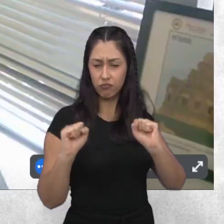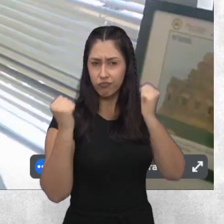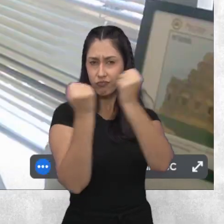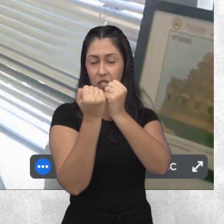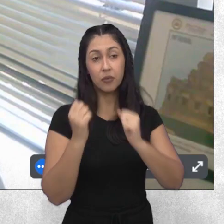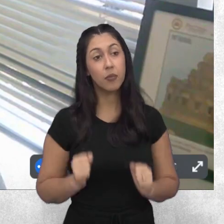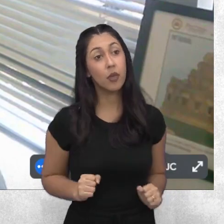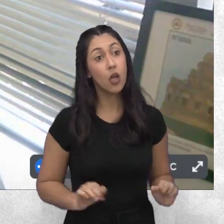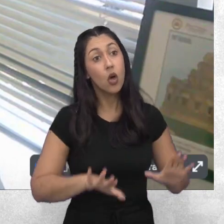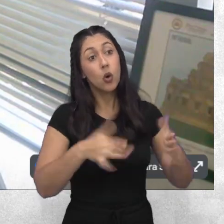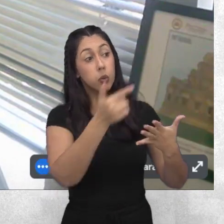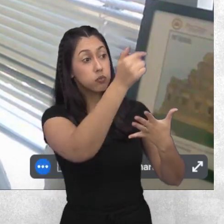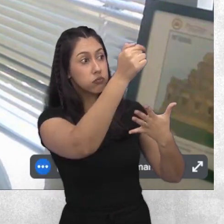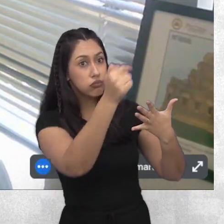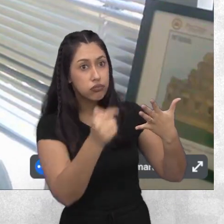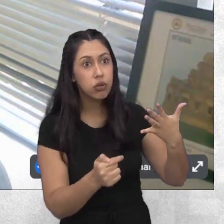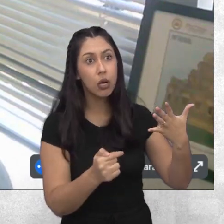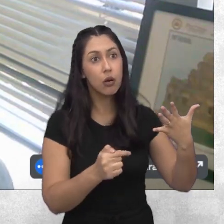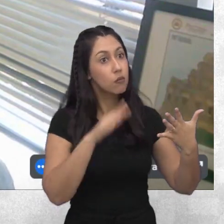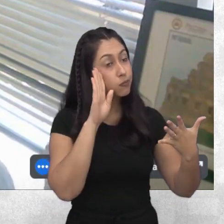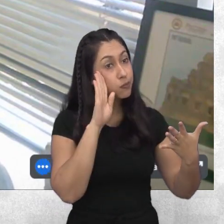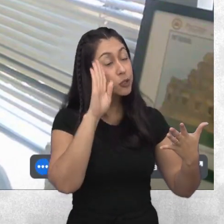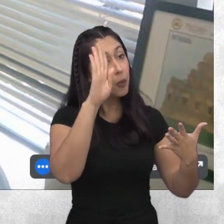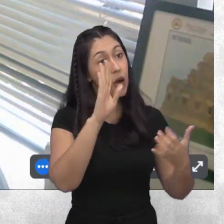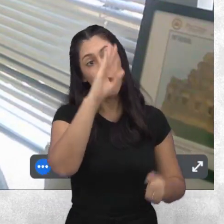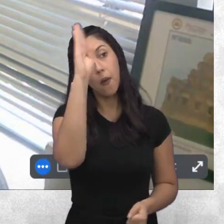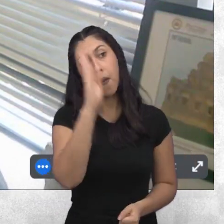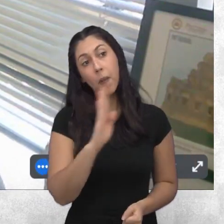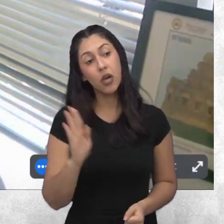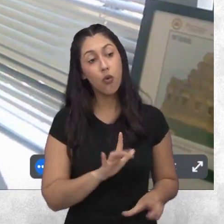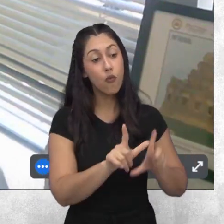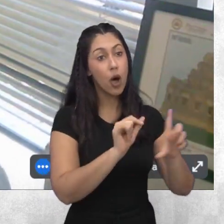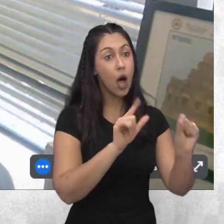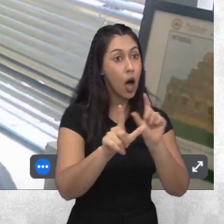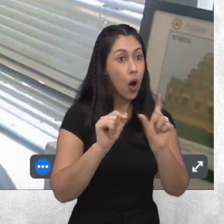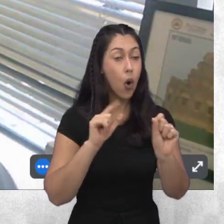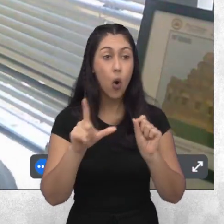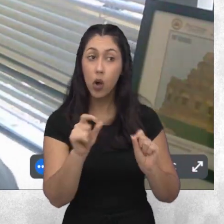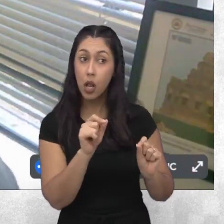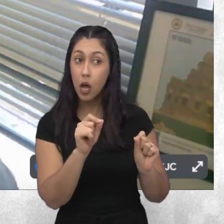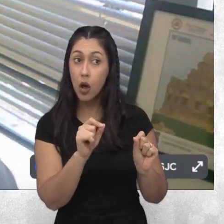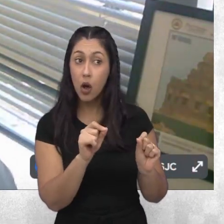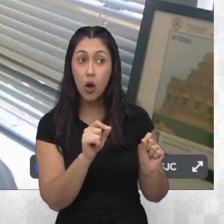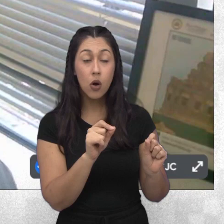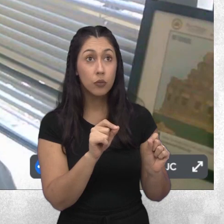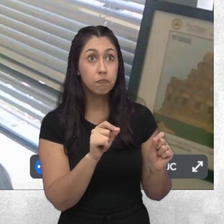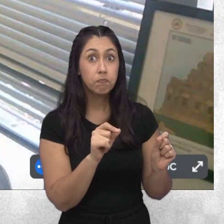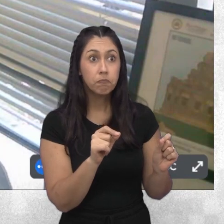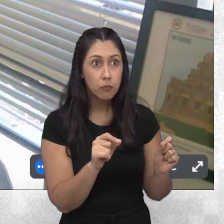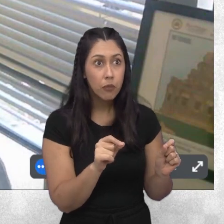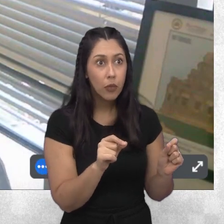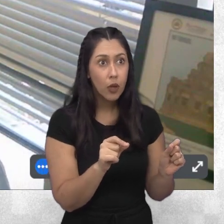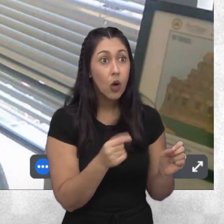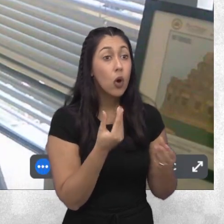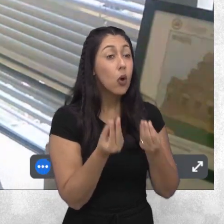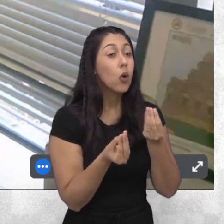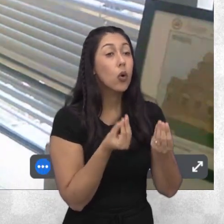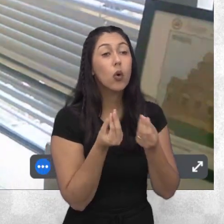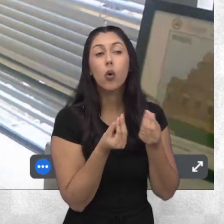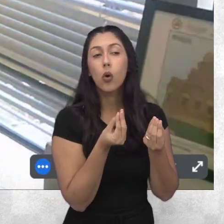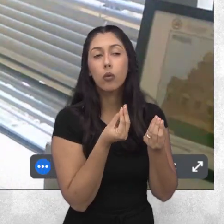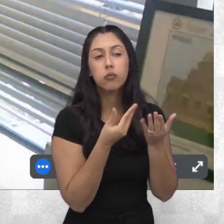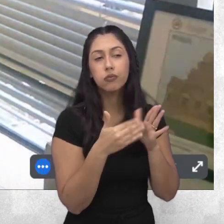defende. Ao definir as prioridades, o Brasil, obviamente, vai selecionar aquilo onde ele acha que ele pode